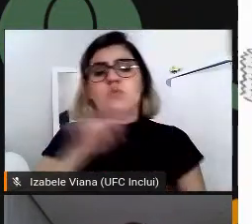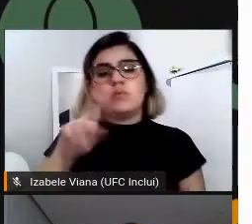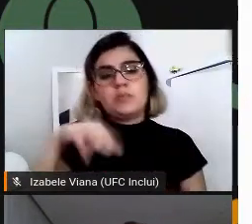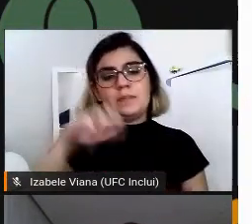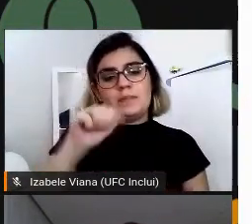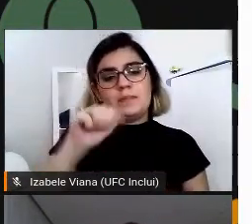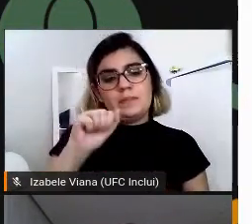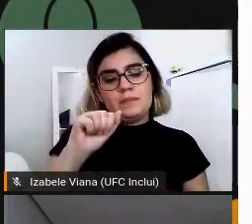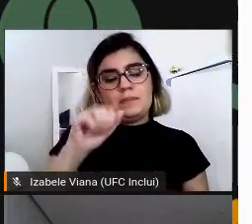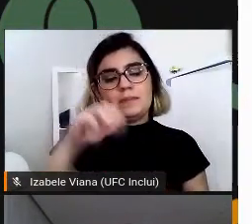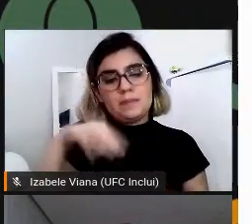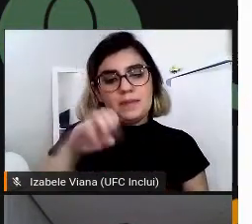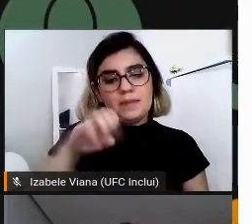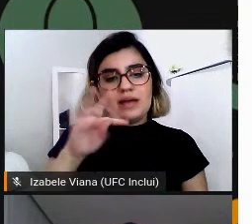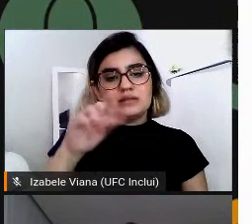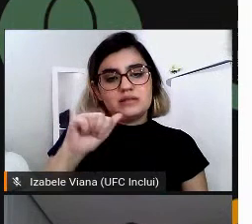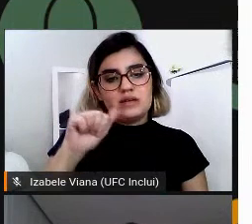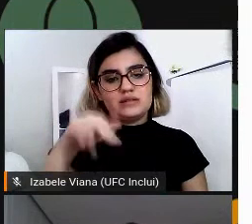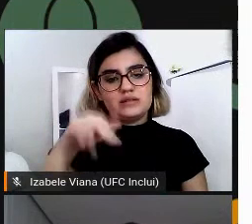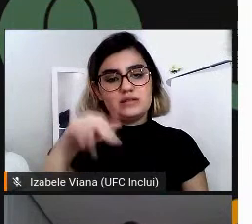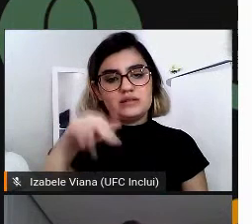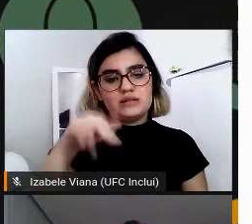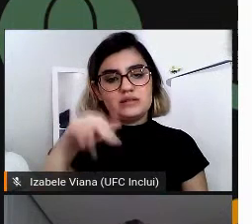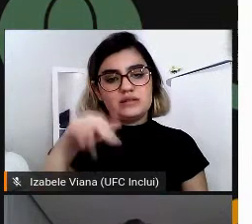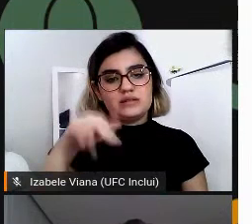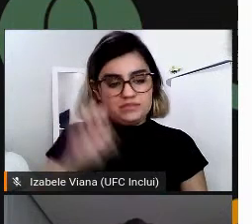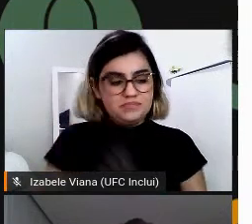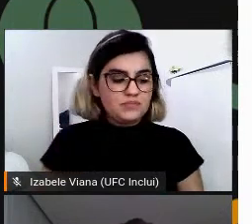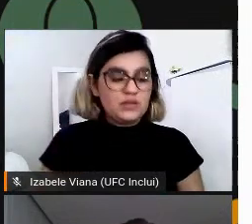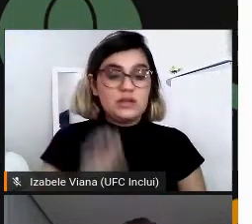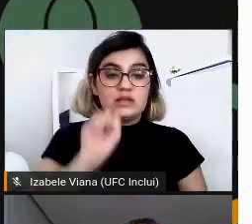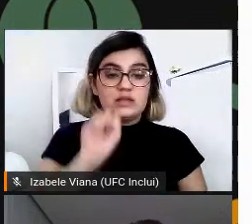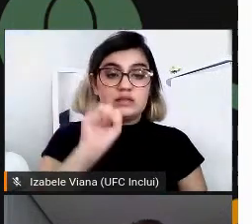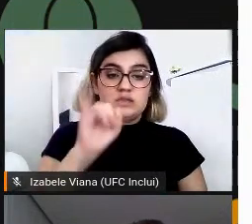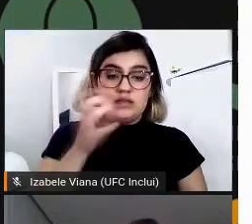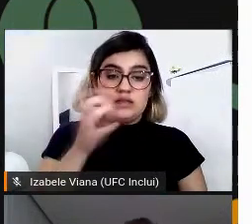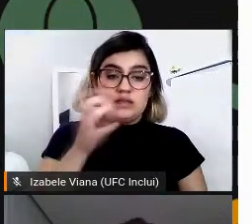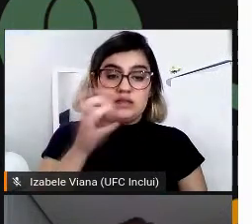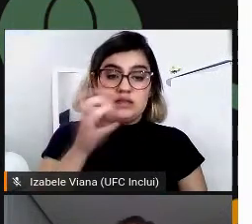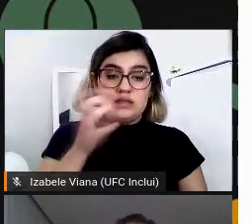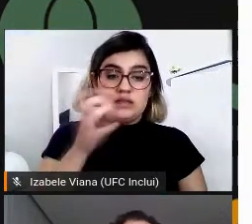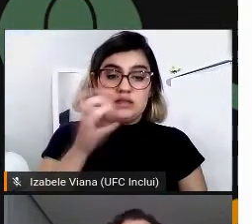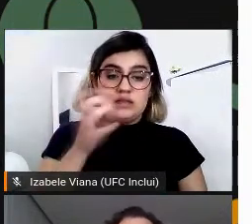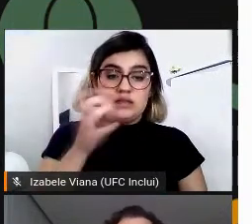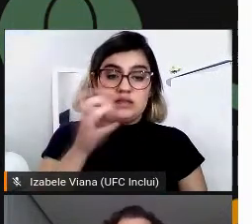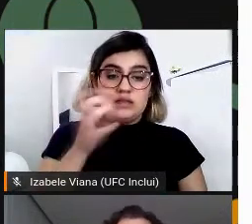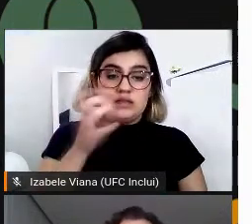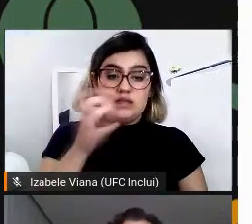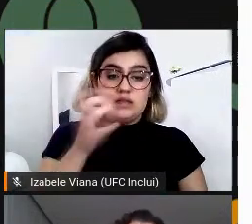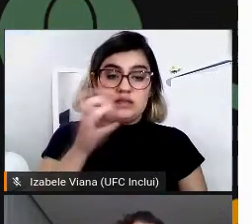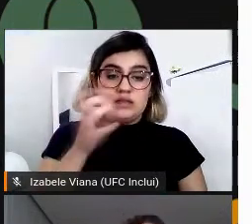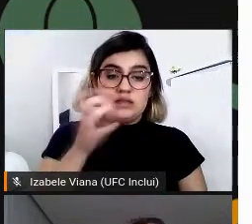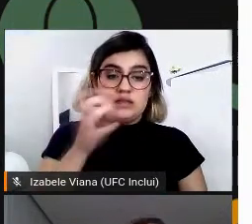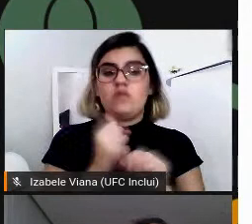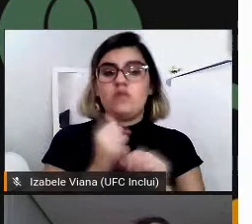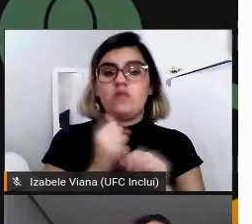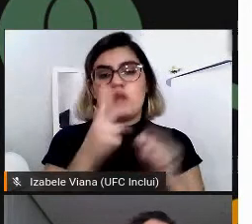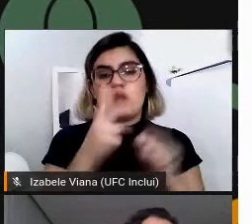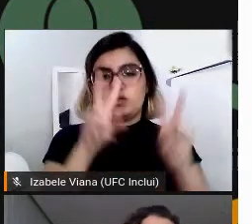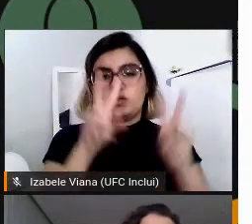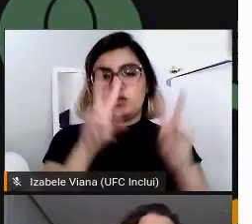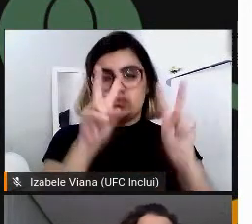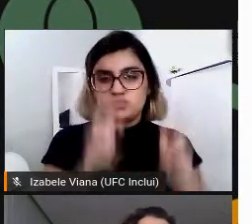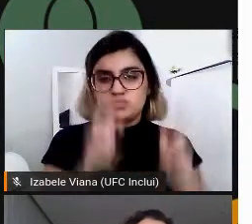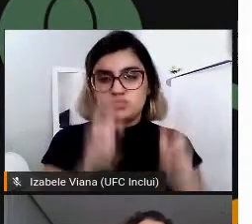Se a gente quer fazer uma revisão sobre tudo de um assunto, né, então a gente começa, né, ou então as bibliotecárias estão